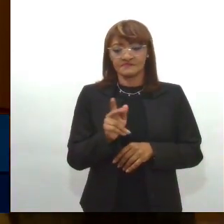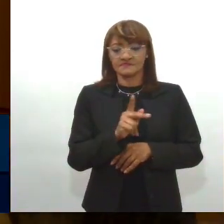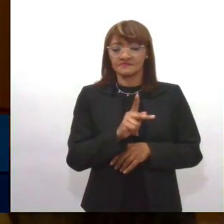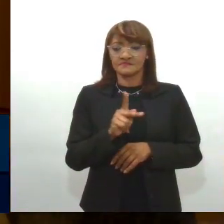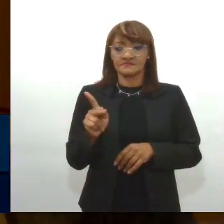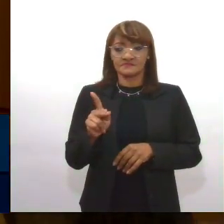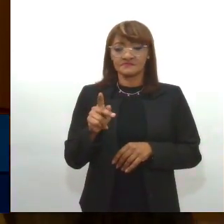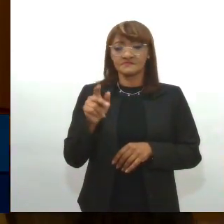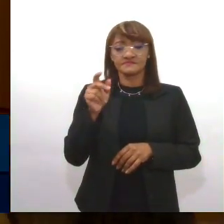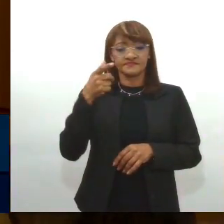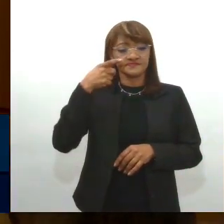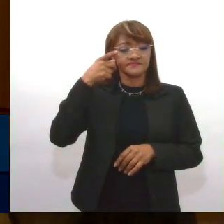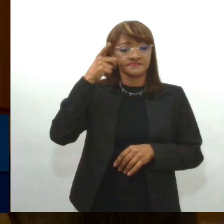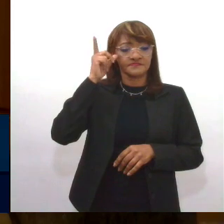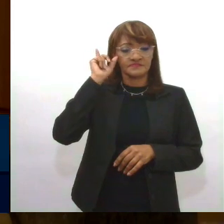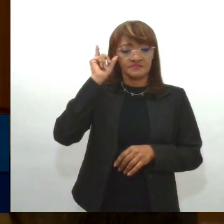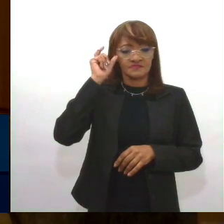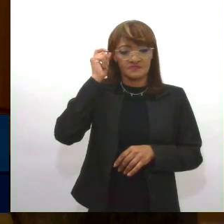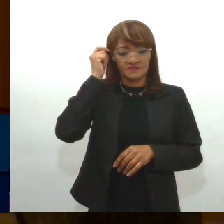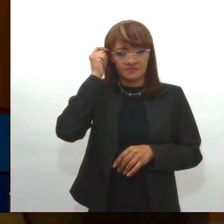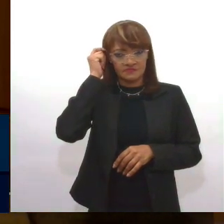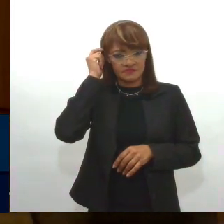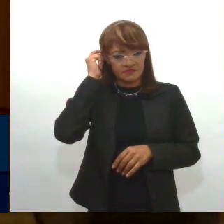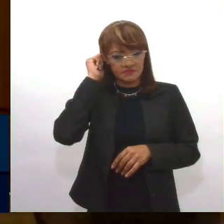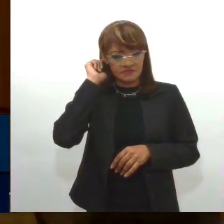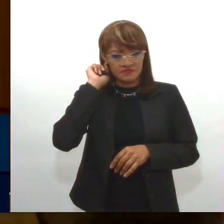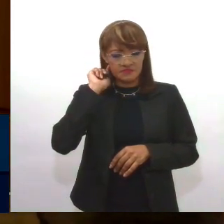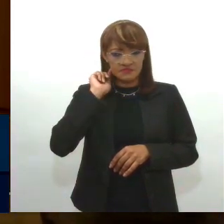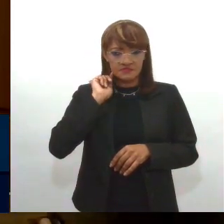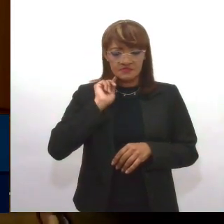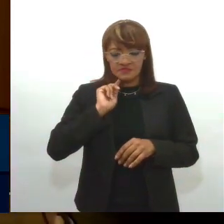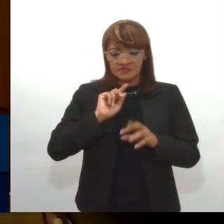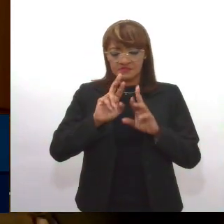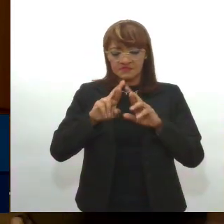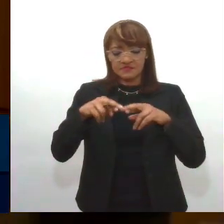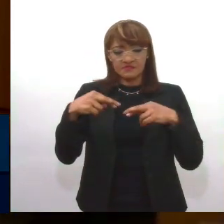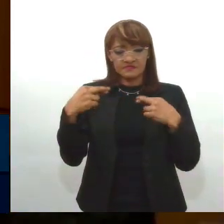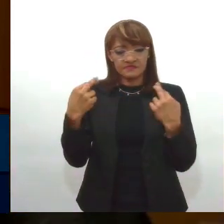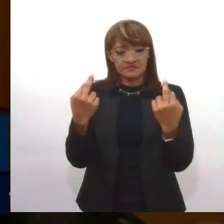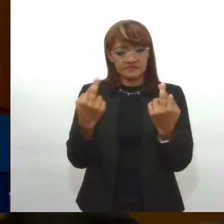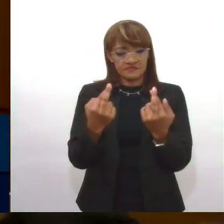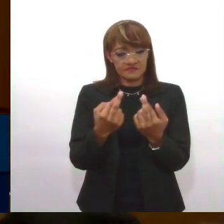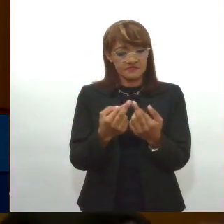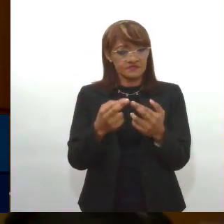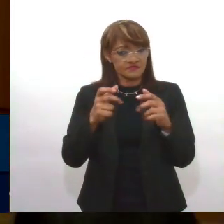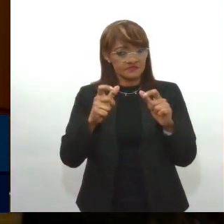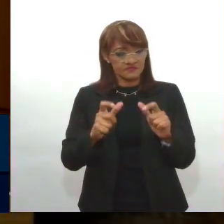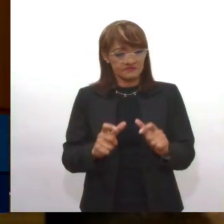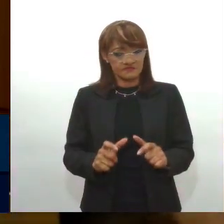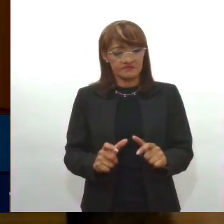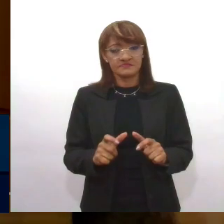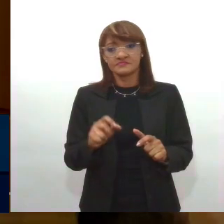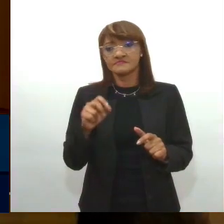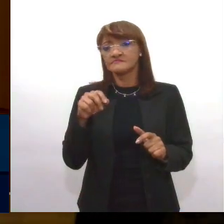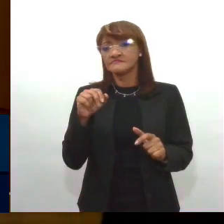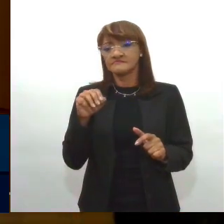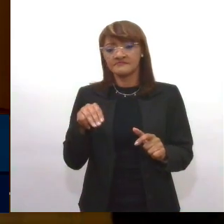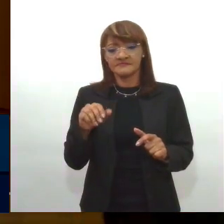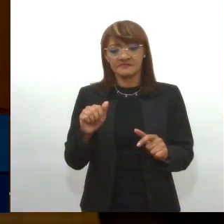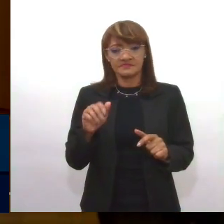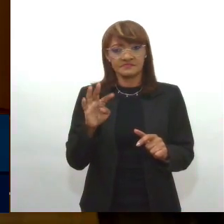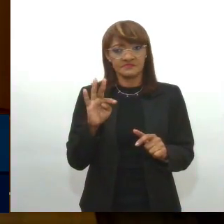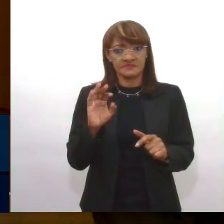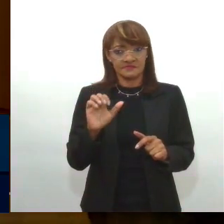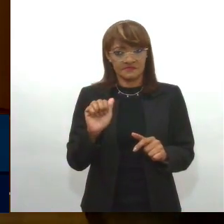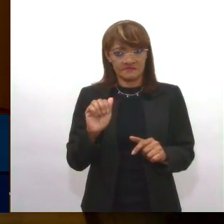reunião lá no bairro matapuã né com os moradores e moradoras as marisqueiras